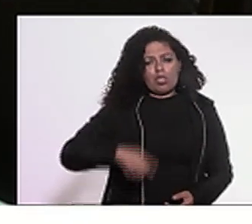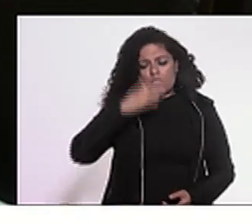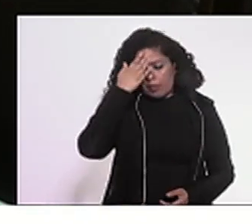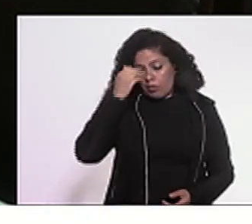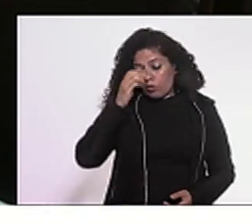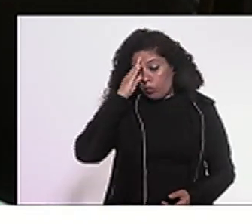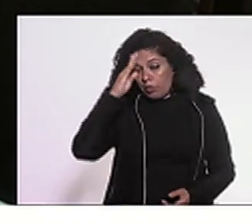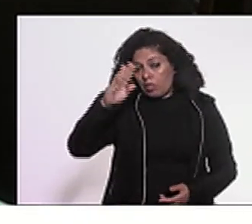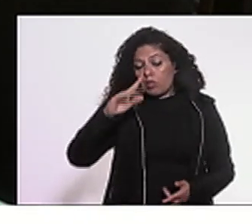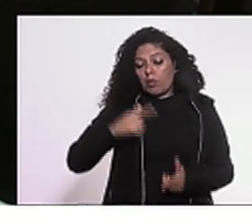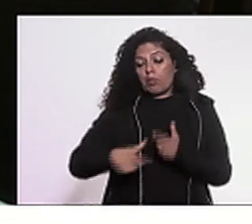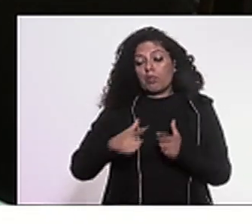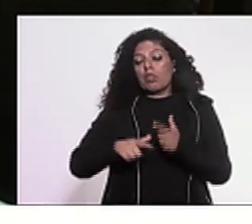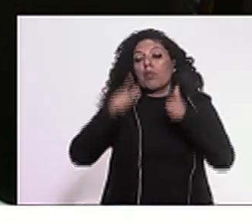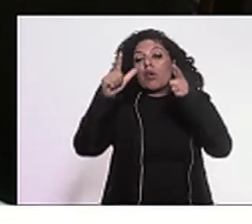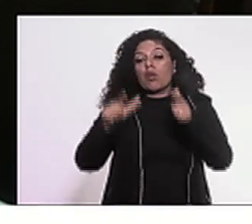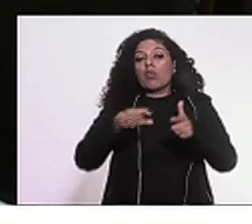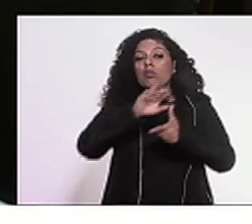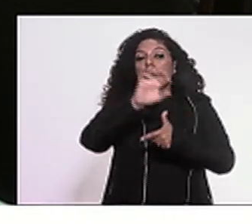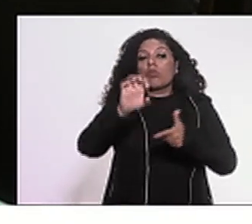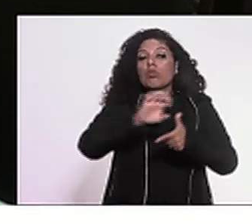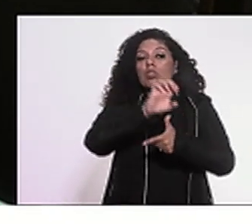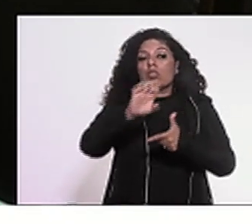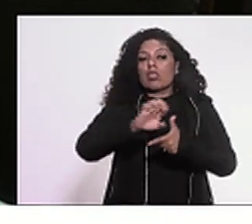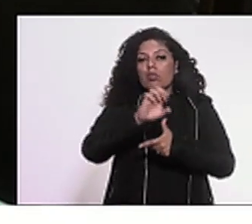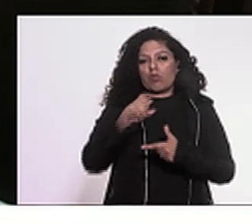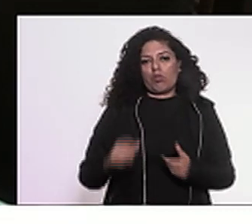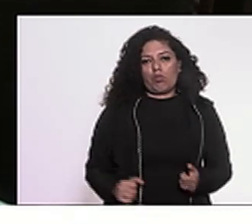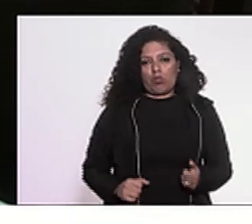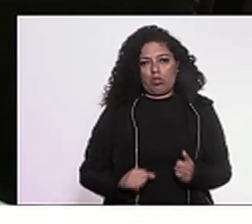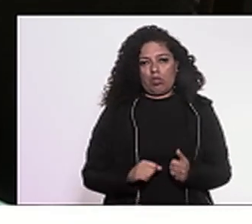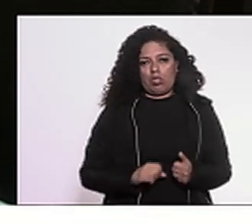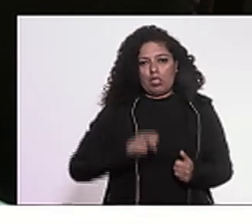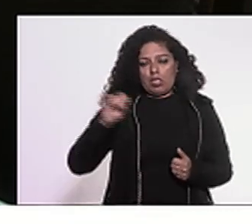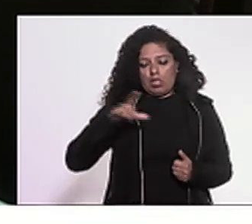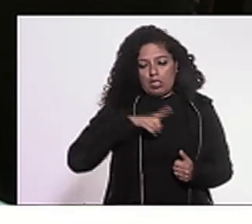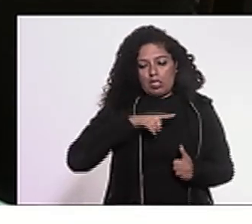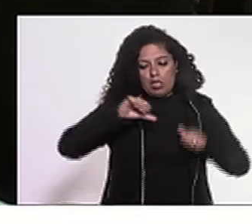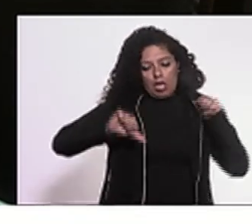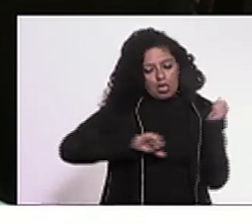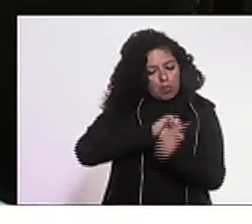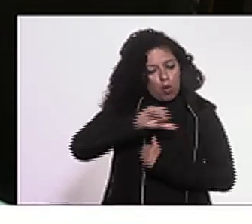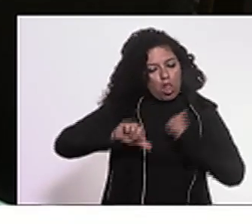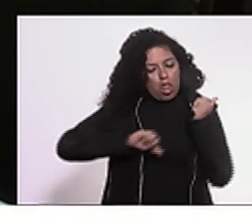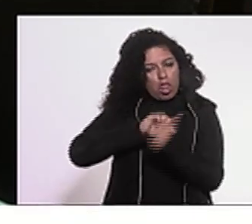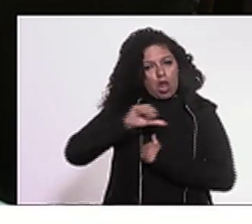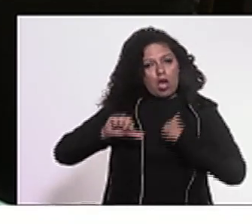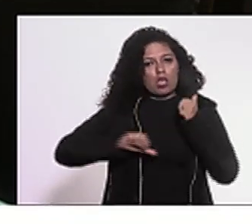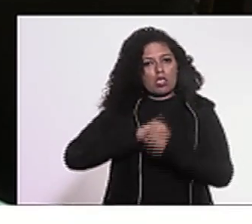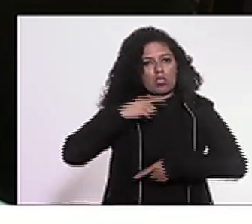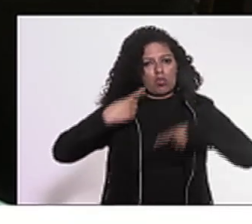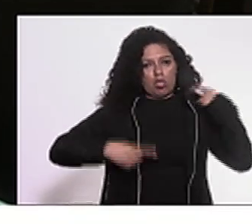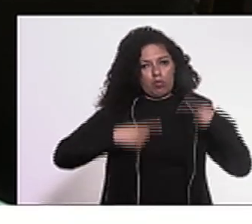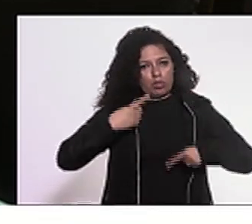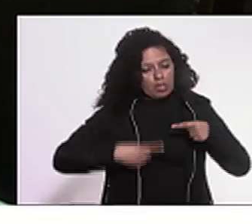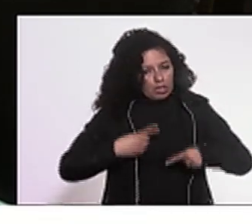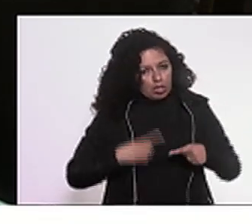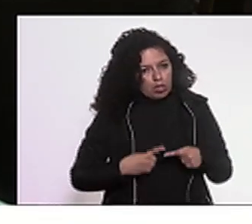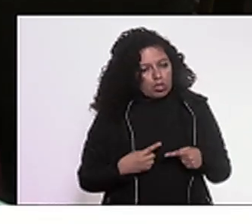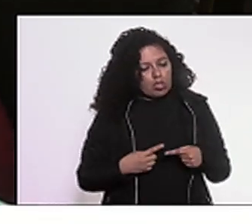executivo, e no detalhe de que quando há mudanças políticas, quando você coloca sobre a